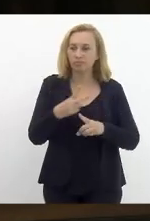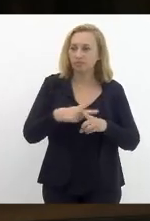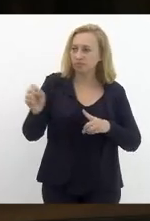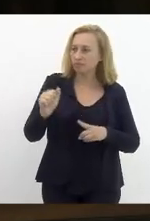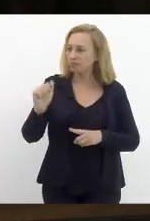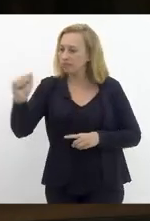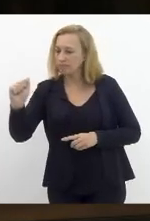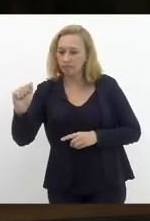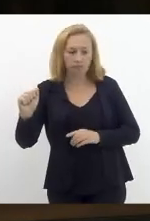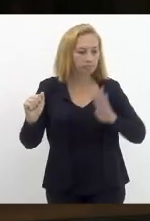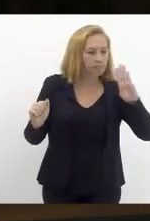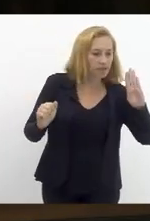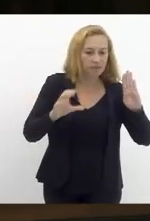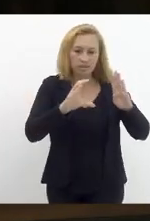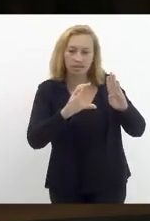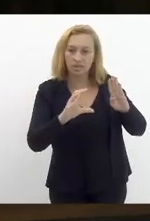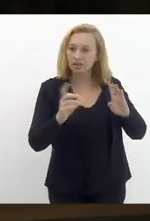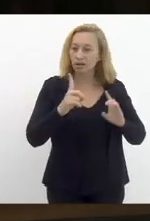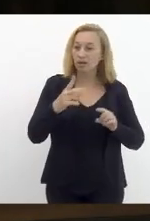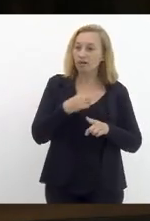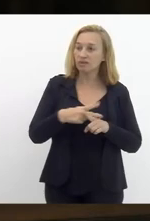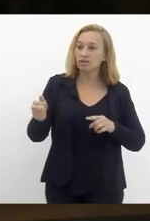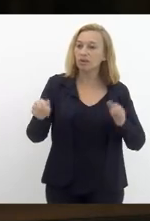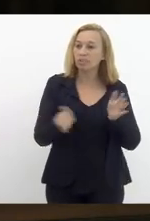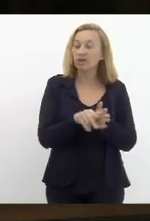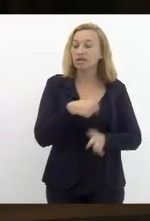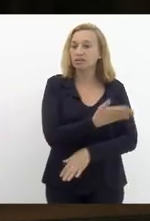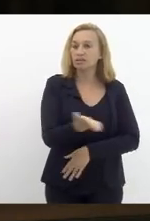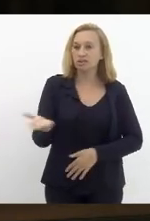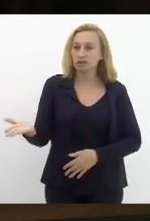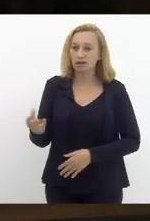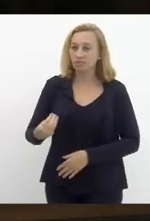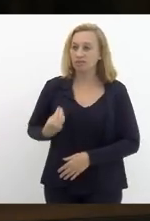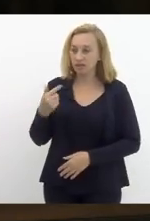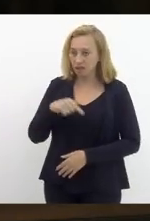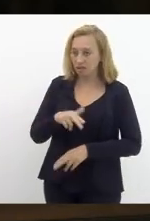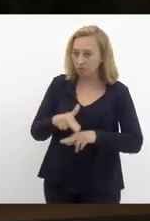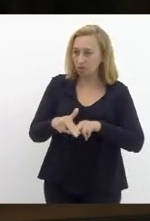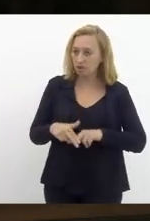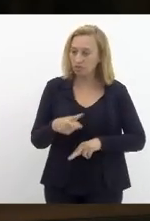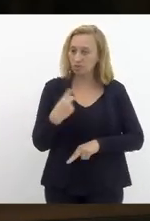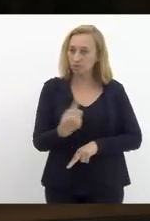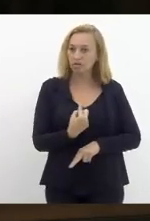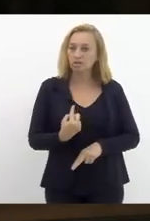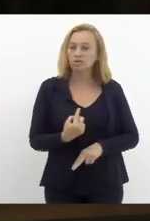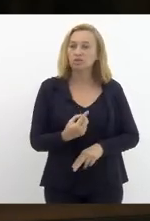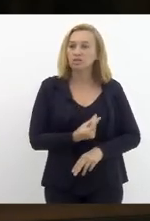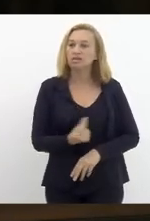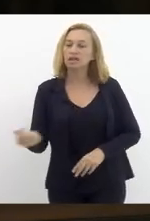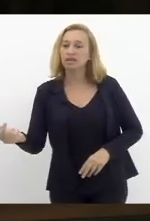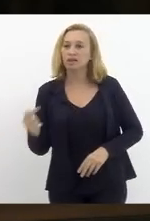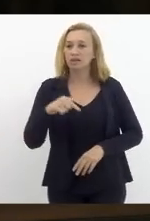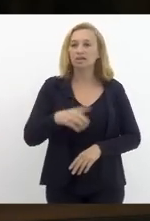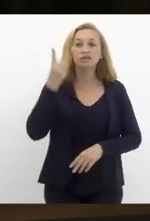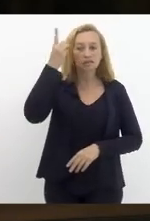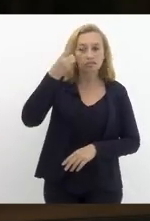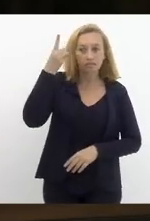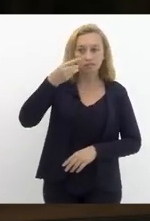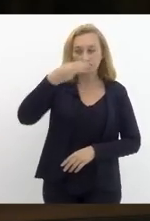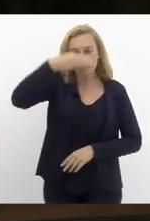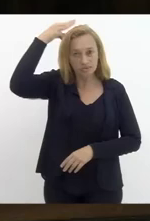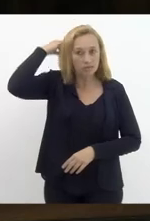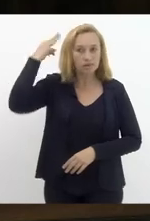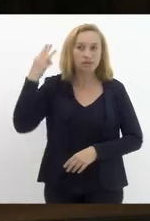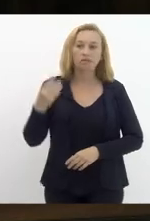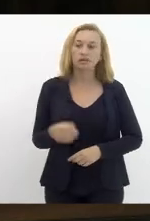ou C, a vitória de vocês, é para isso que a gente está aqui. E eu acho que a gente tem que sair daqui, deputado Márcio, você